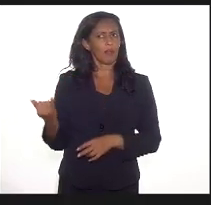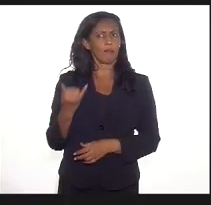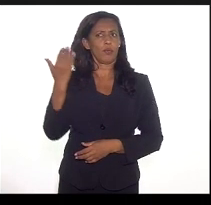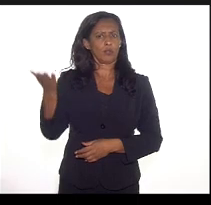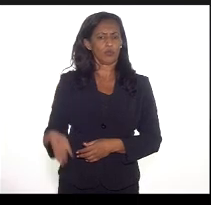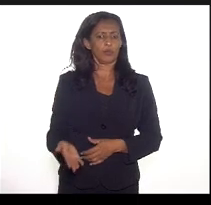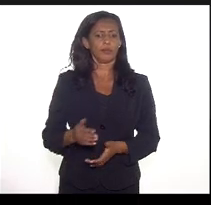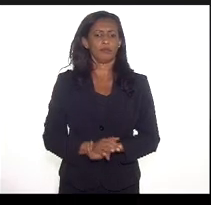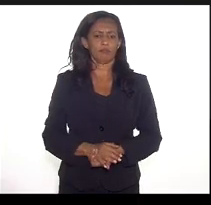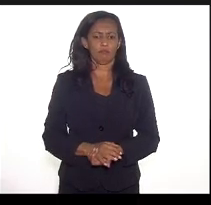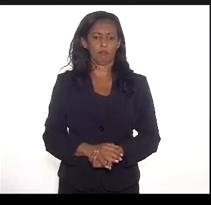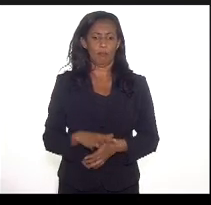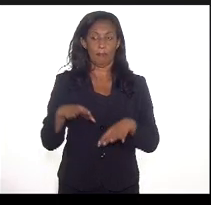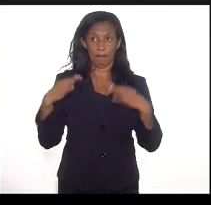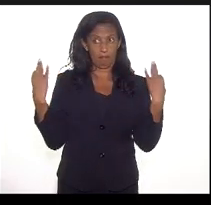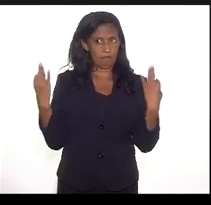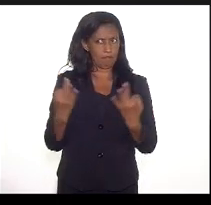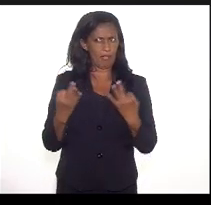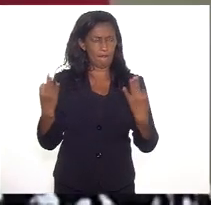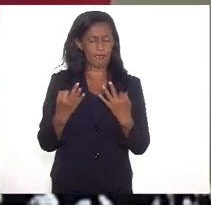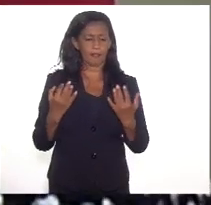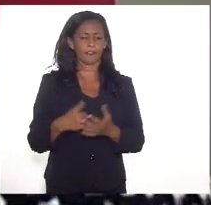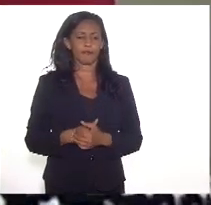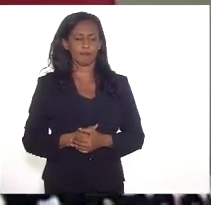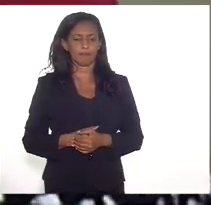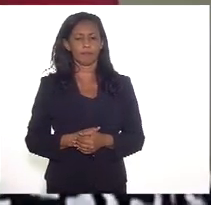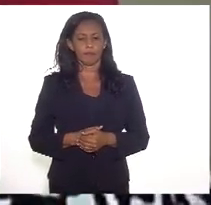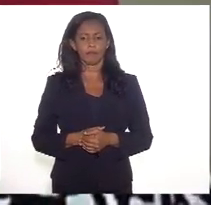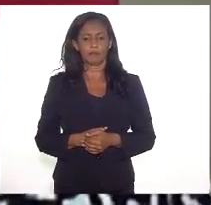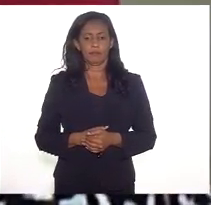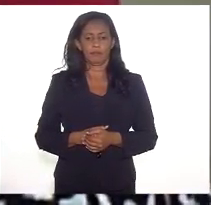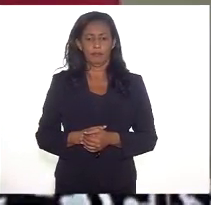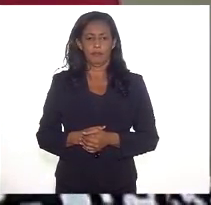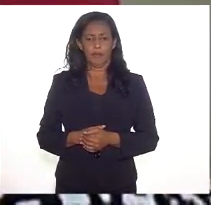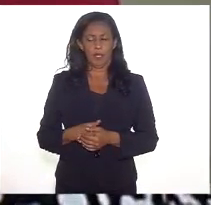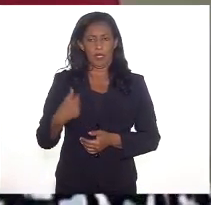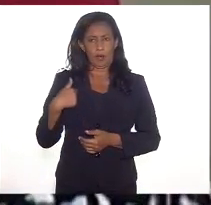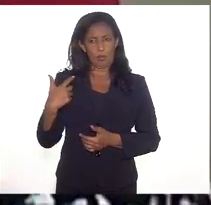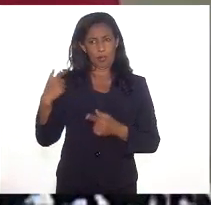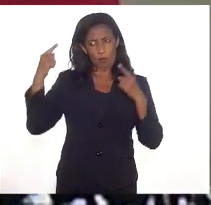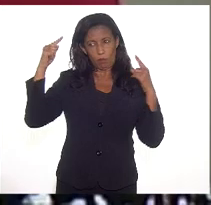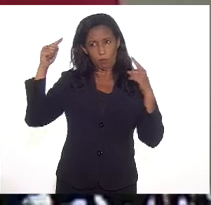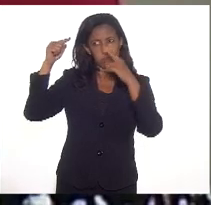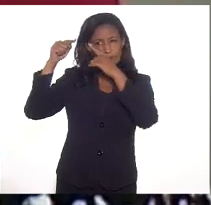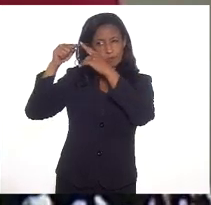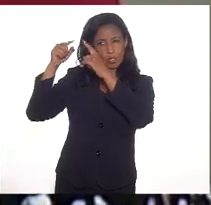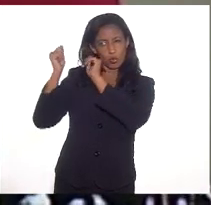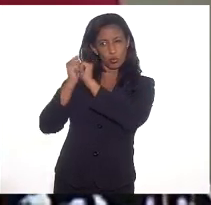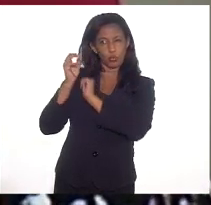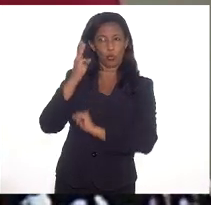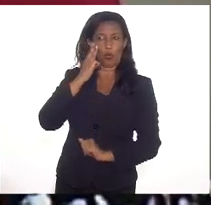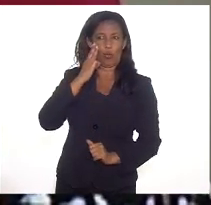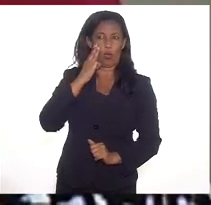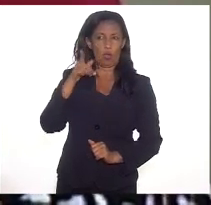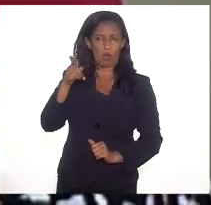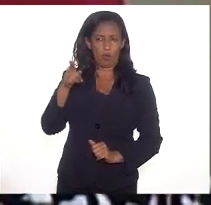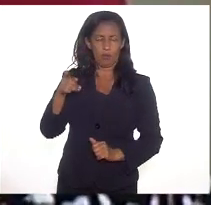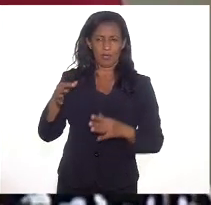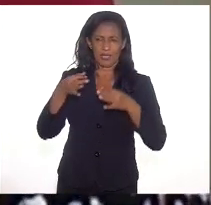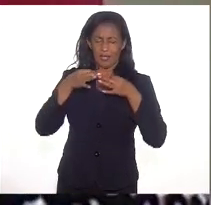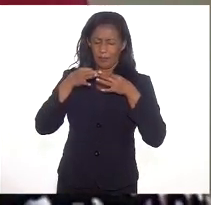assim? Perfeito. Eu queria exatamente na linha do deputado Valdec, Vossa Excelência fez uma